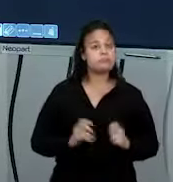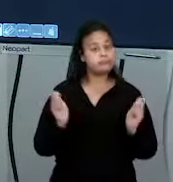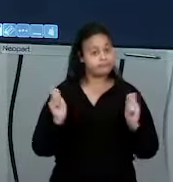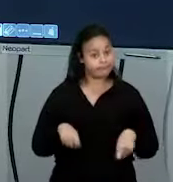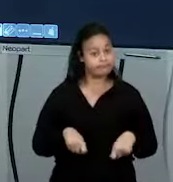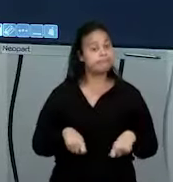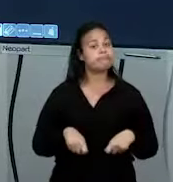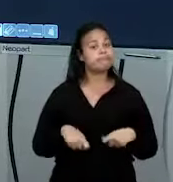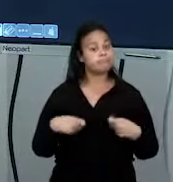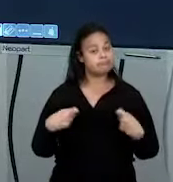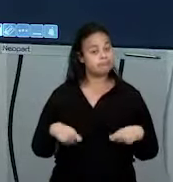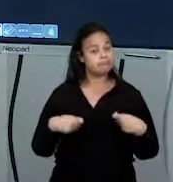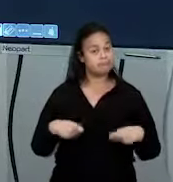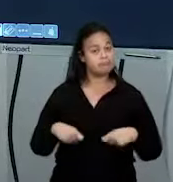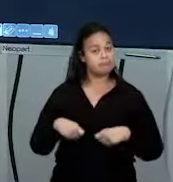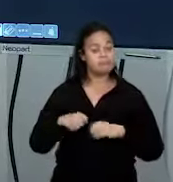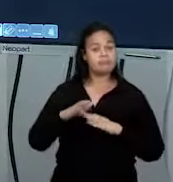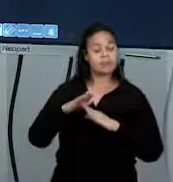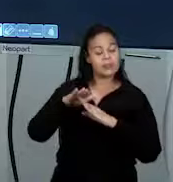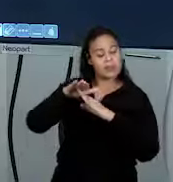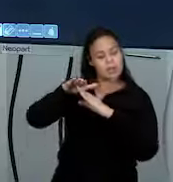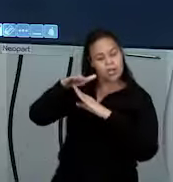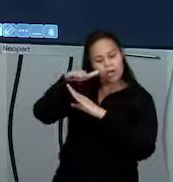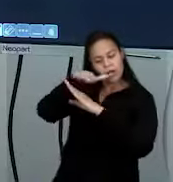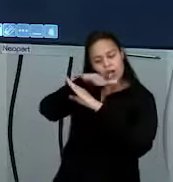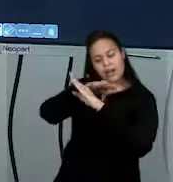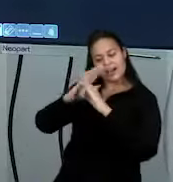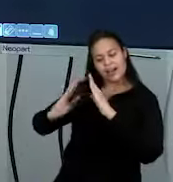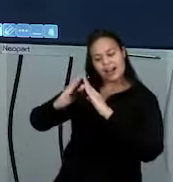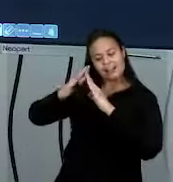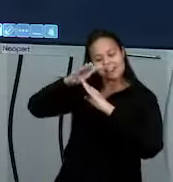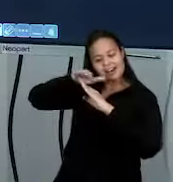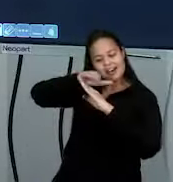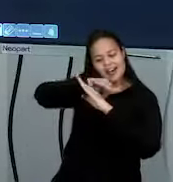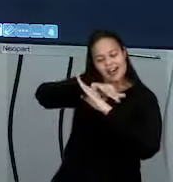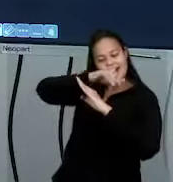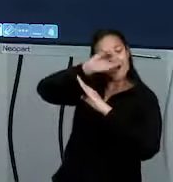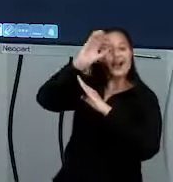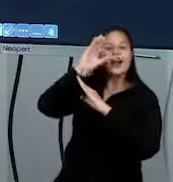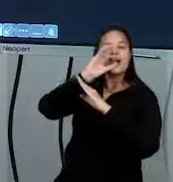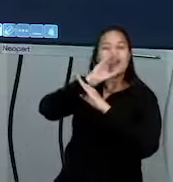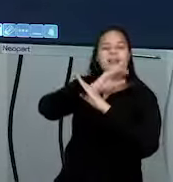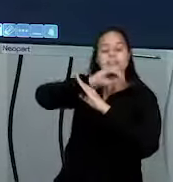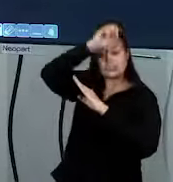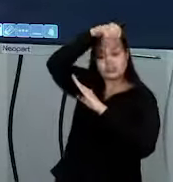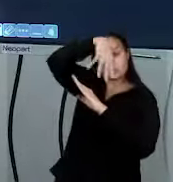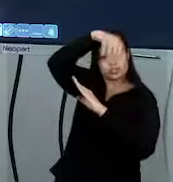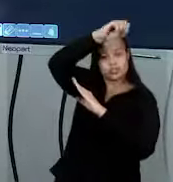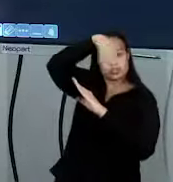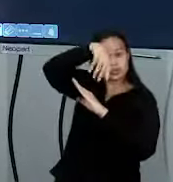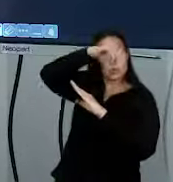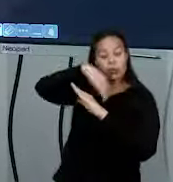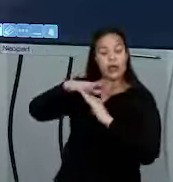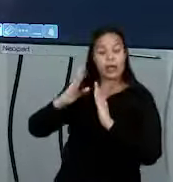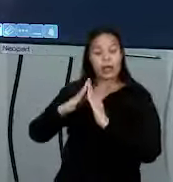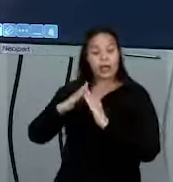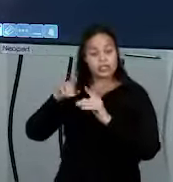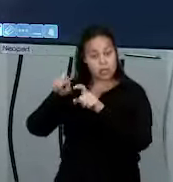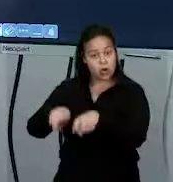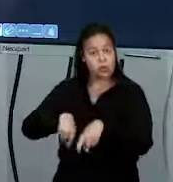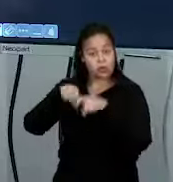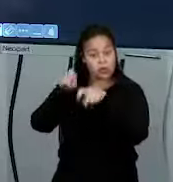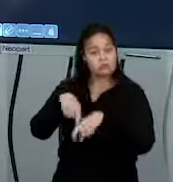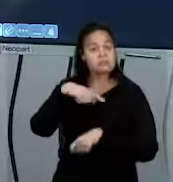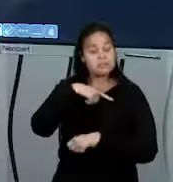possível, invista em um sistema de aquecimento solar. No interior, nas casas do interior, tem um sistema